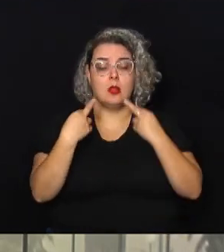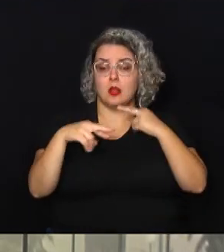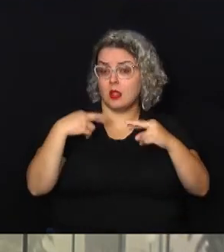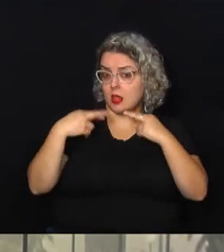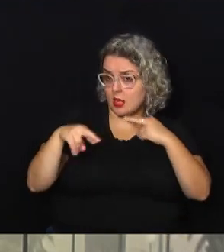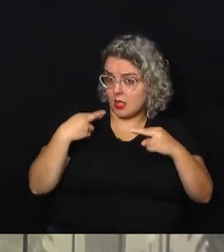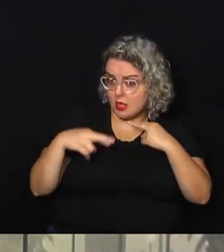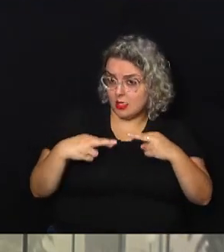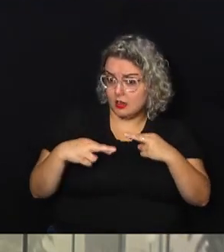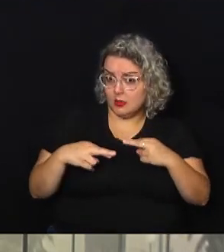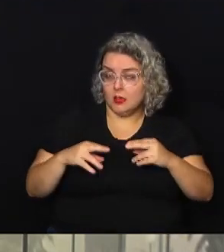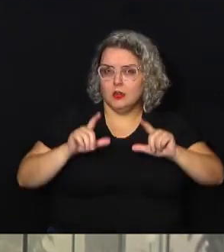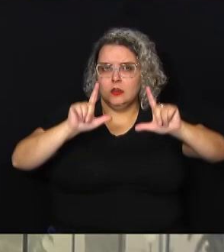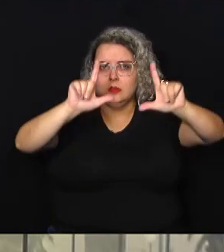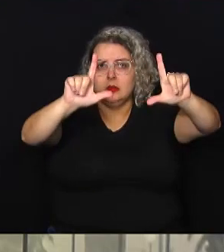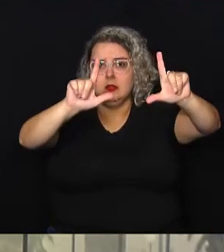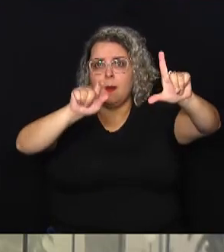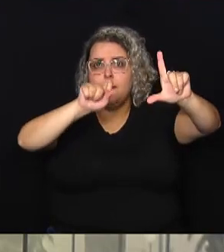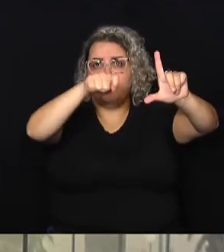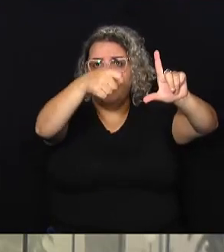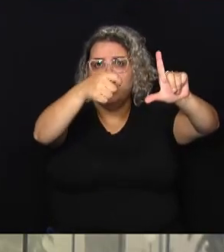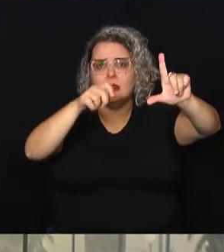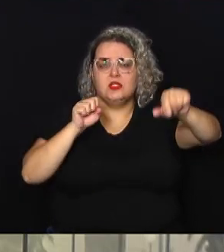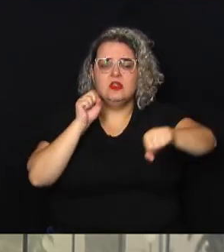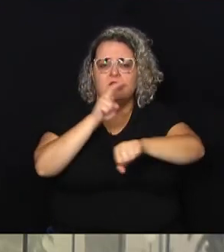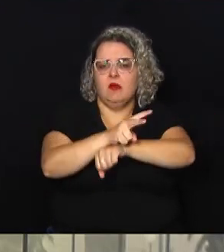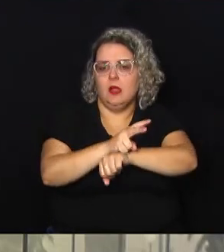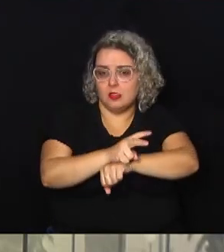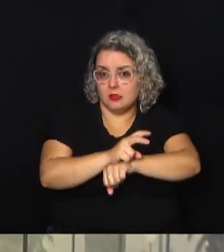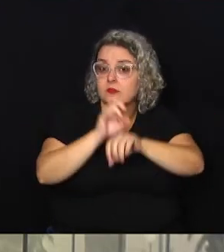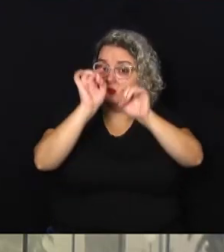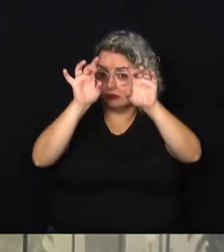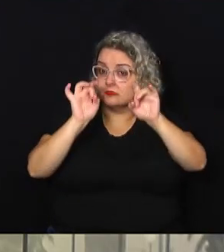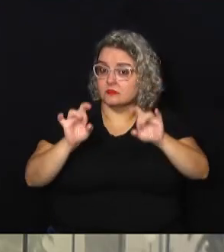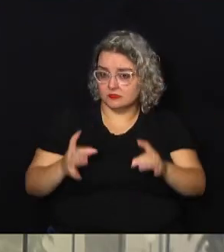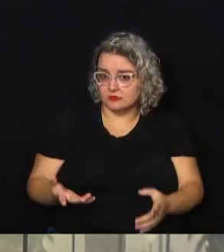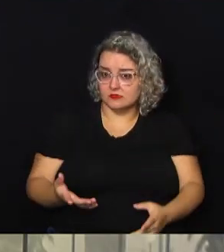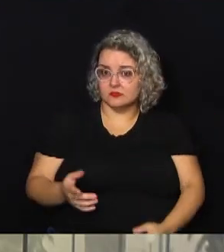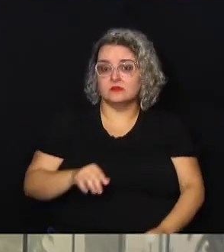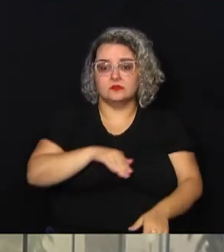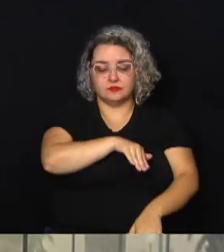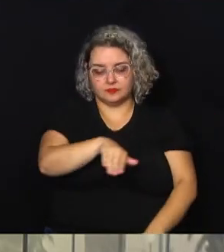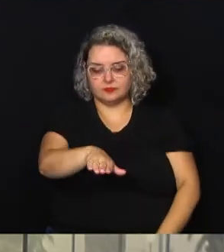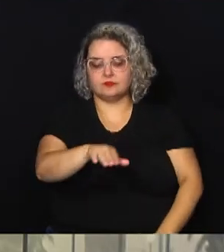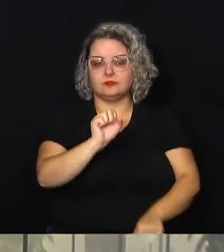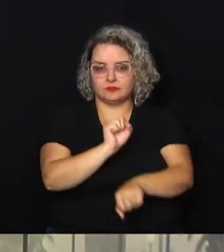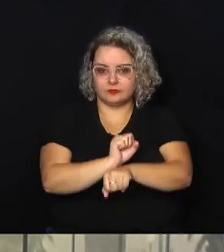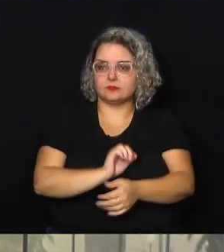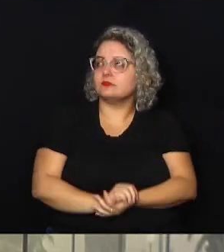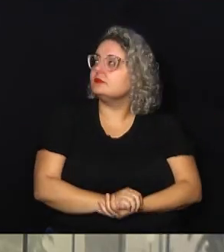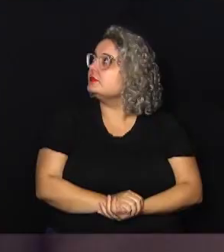nas placas sinalizadoras de vagas especiais de estacionamento